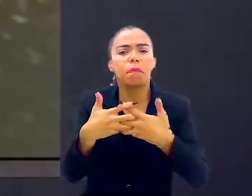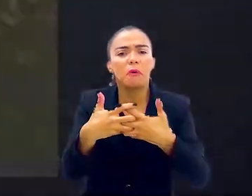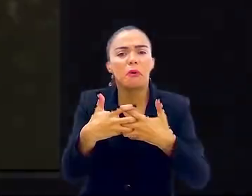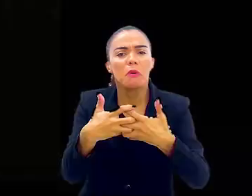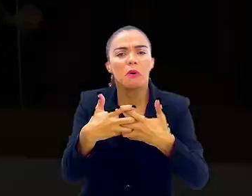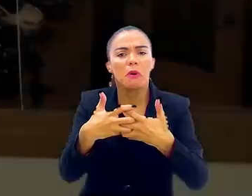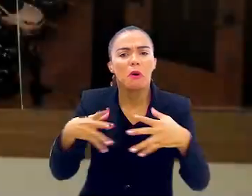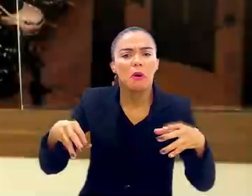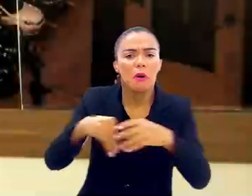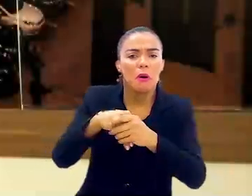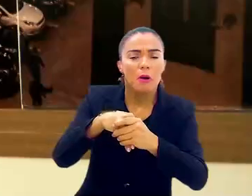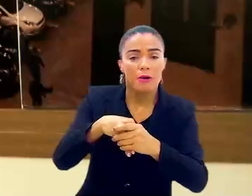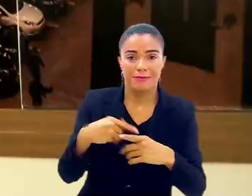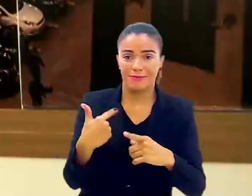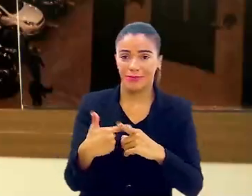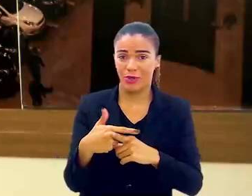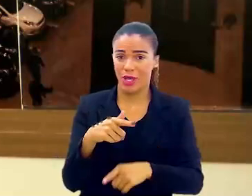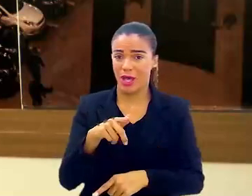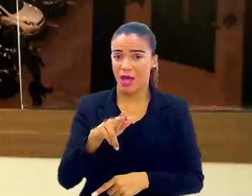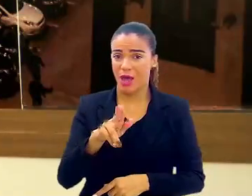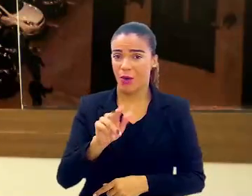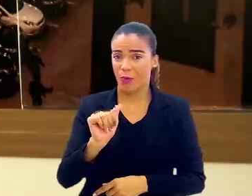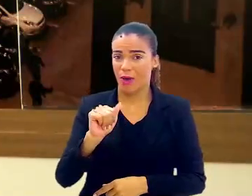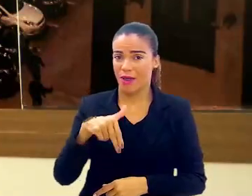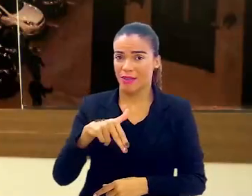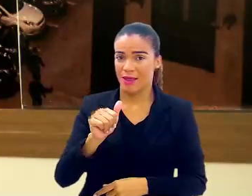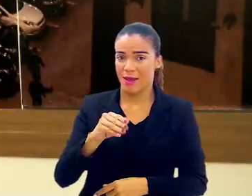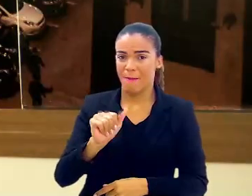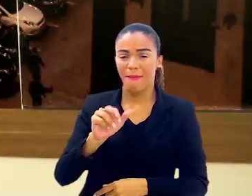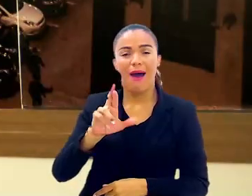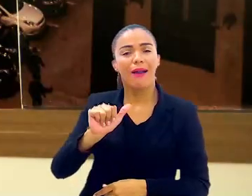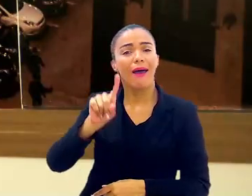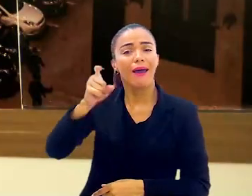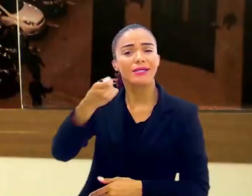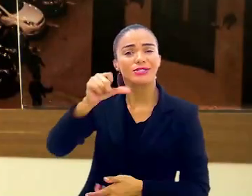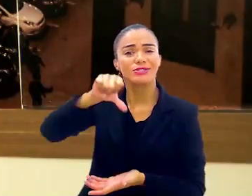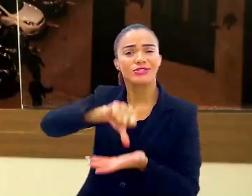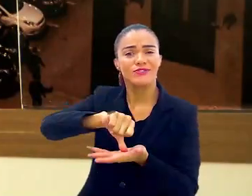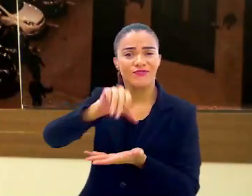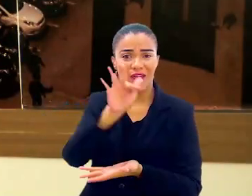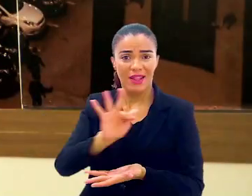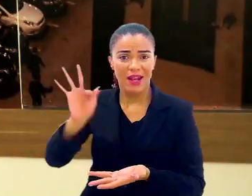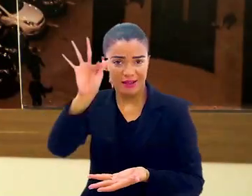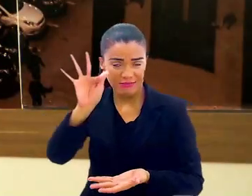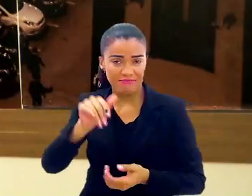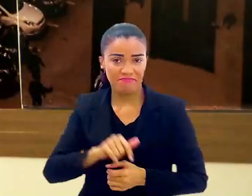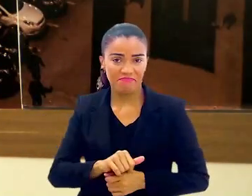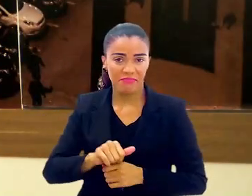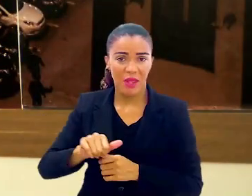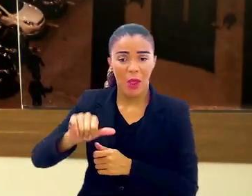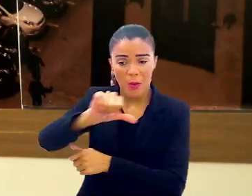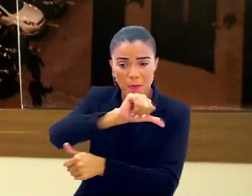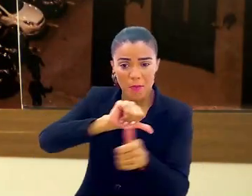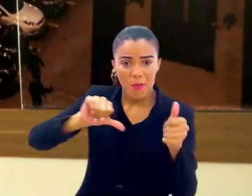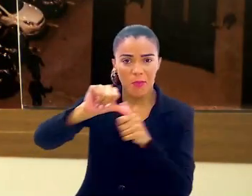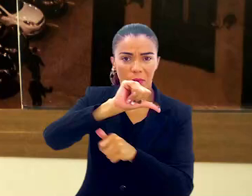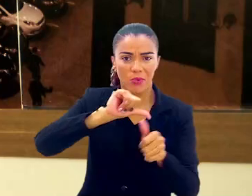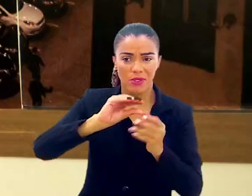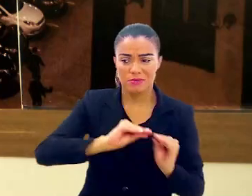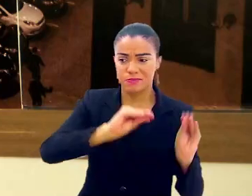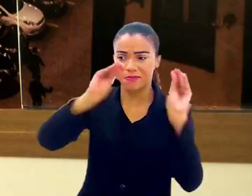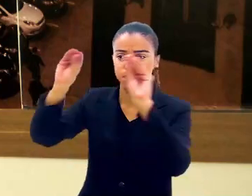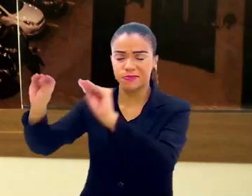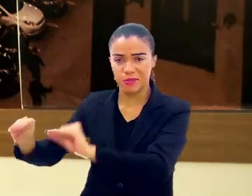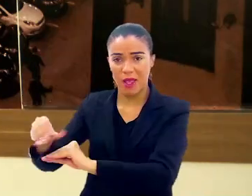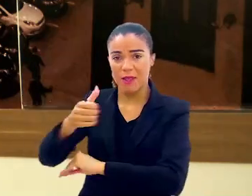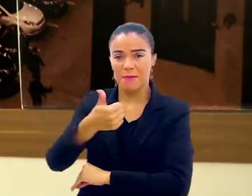fusão? Porque a Guanabara tinha sido Distrito Federal. Com a mudança da capital